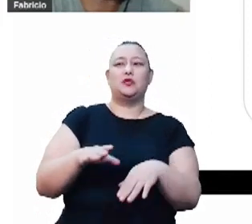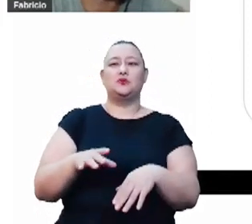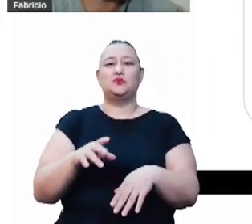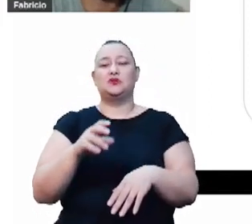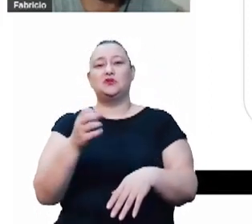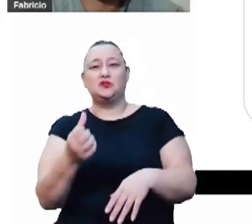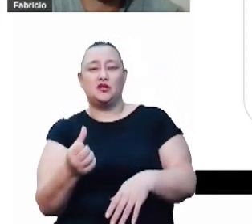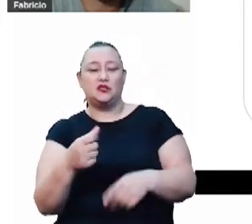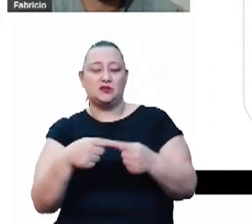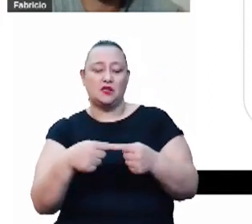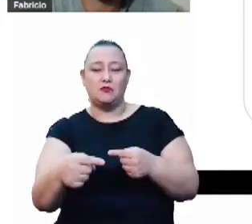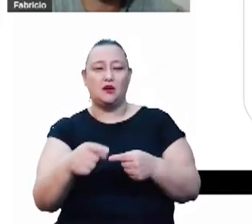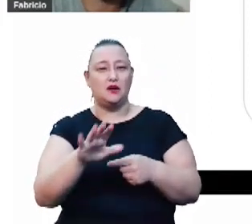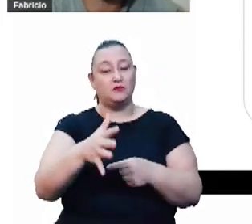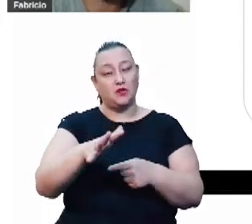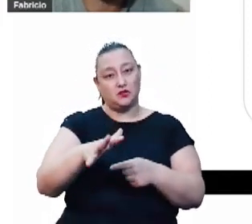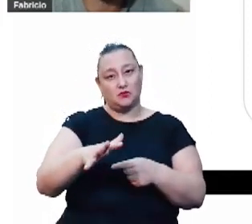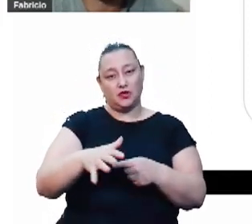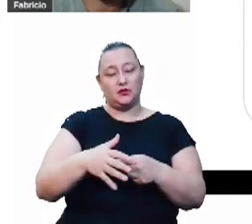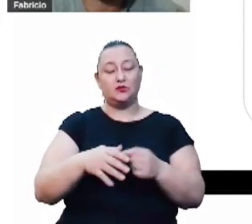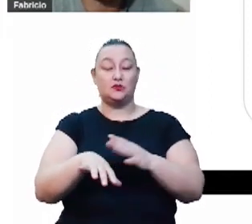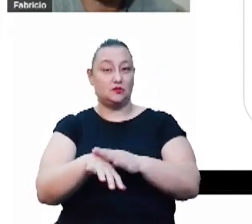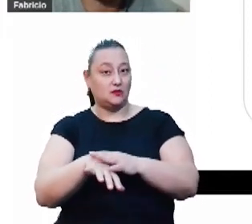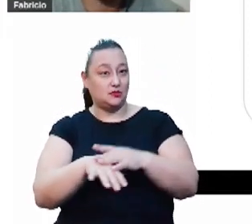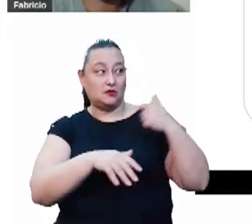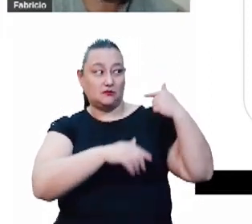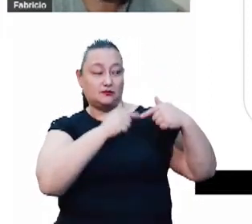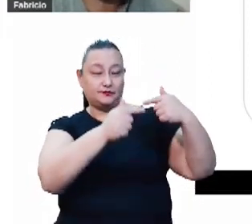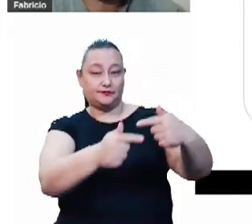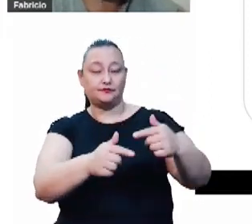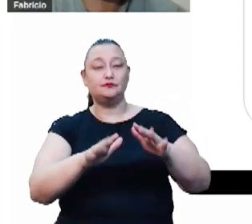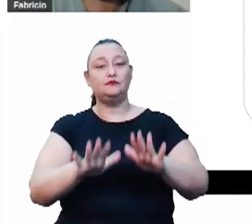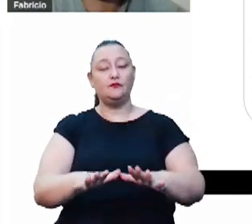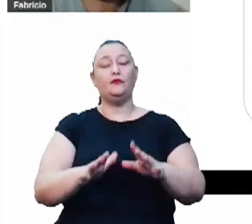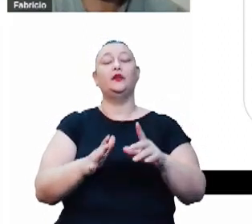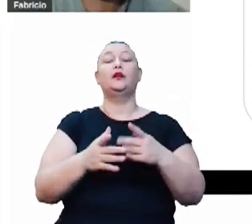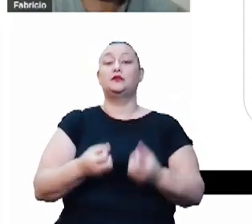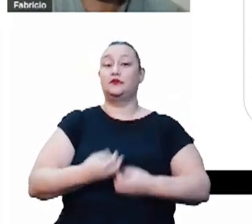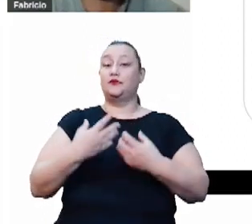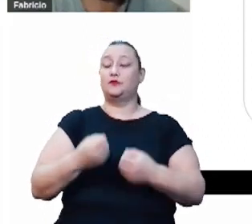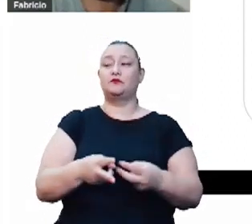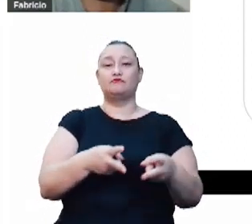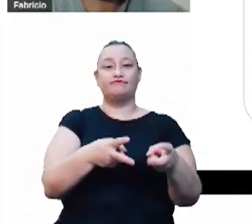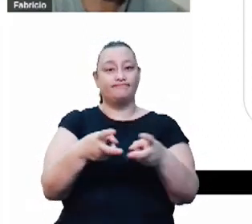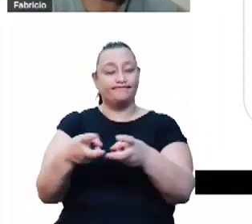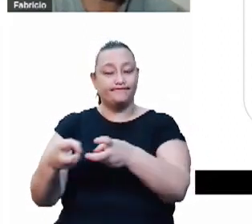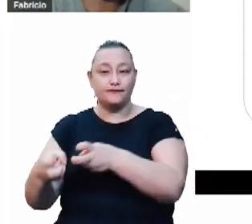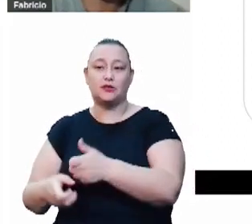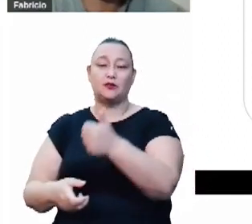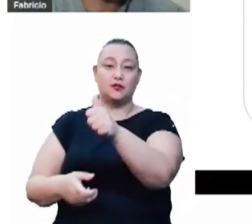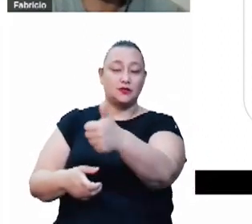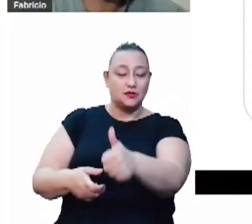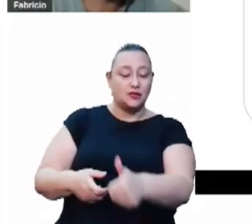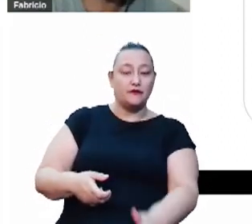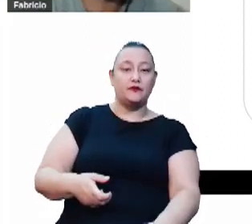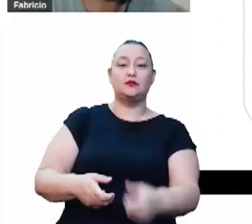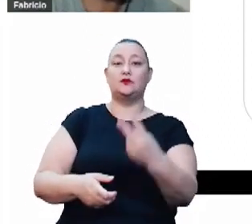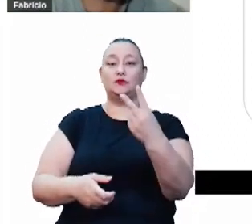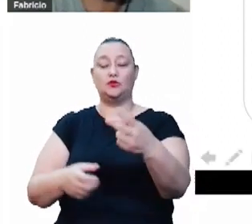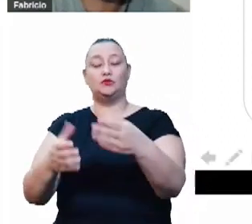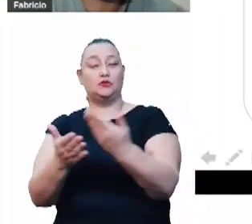de 6 semanas nos pacientes com paraparesia espástica hereditária. E esses dados eles foram observados em